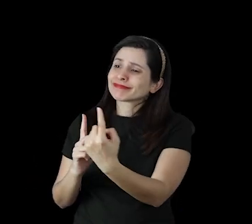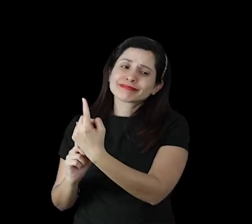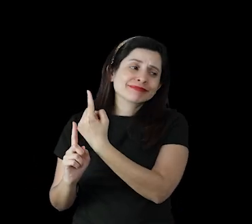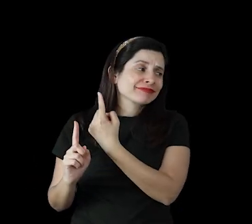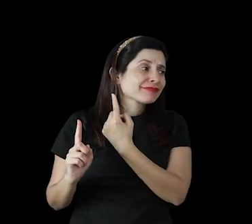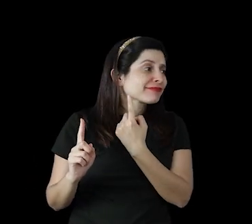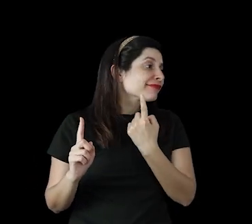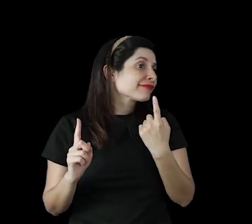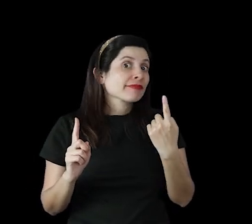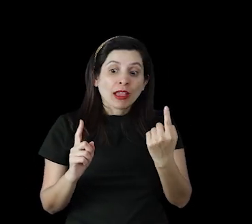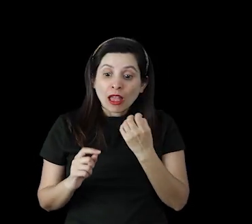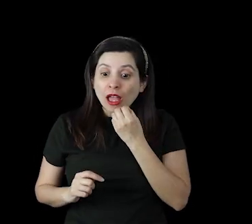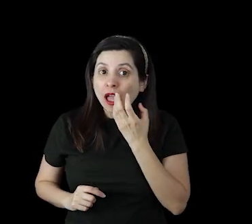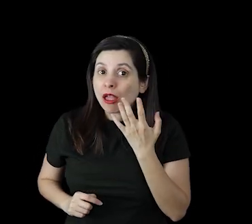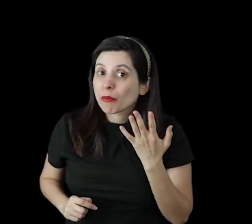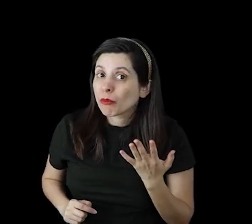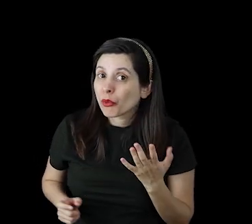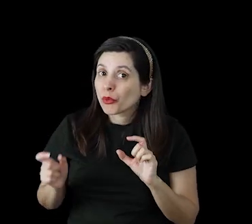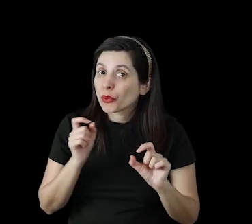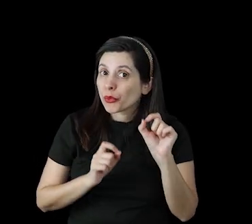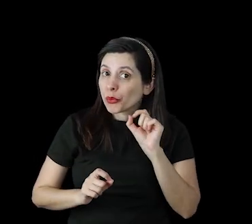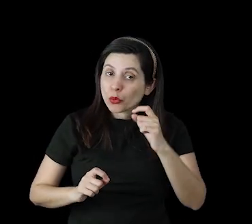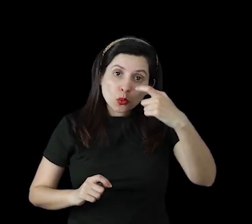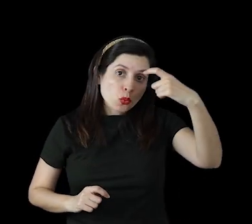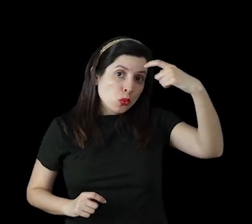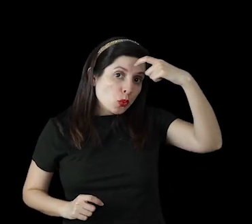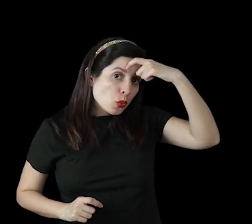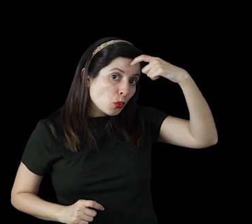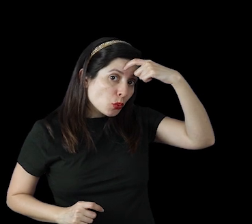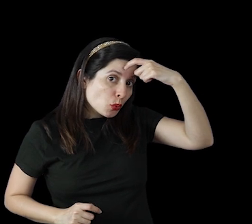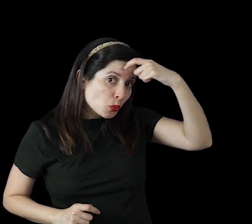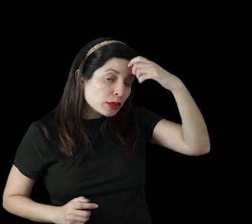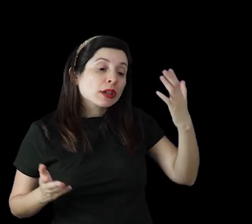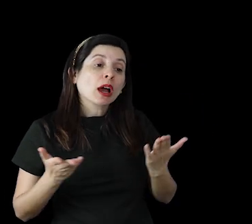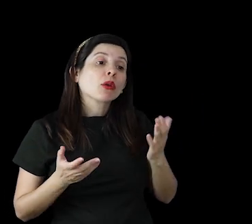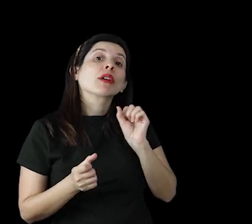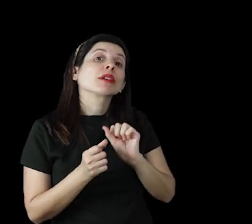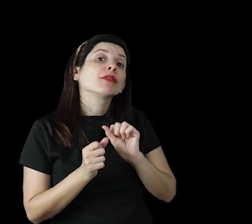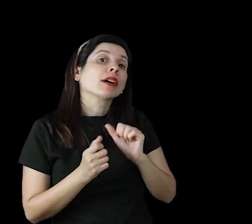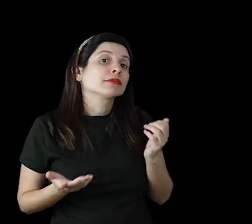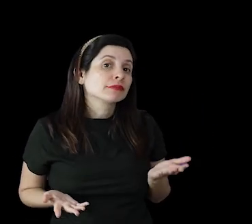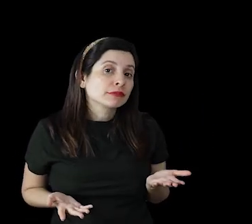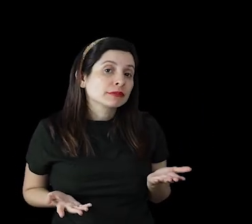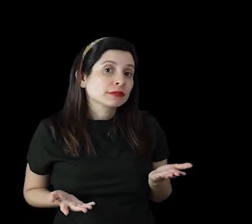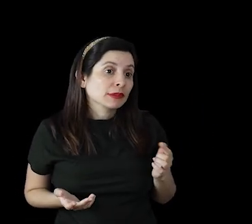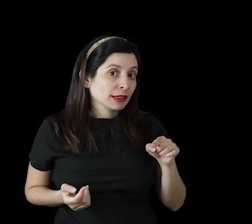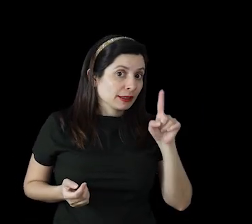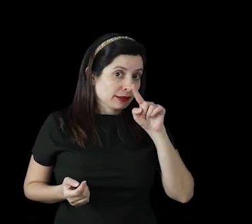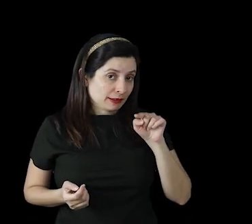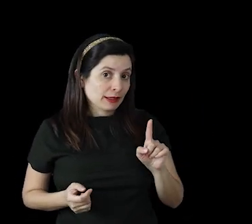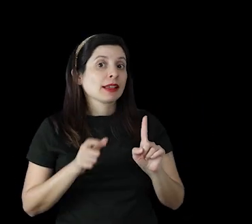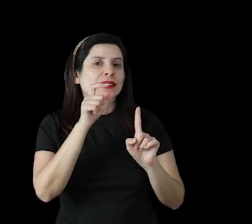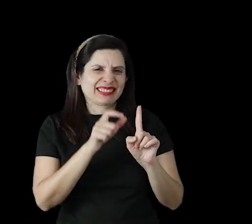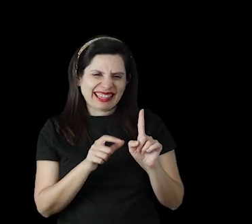aí é bom trazer isso para o consciente, porque aí você fala: "Tá, e agora, o que que eu faço?", será que essa